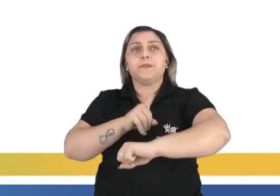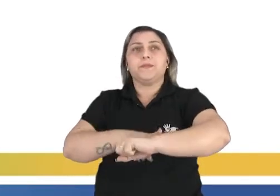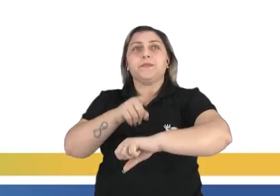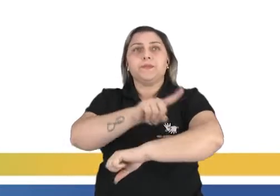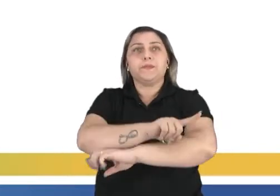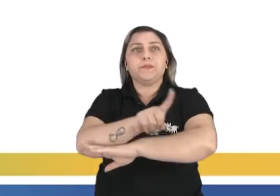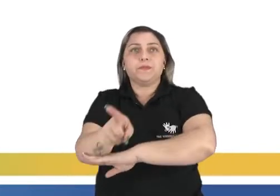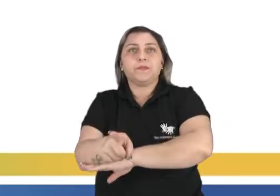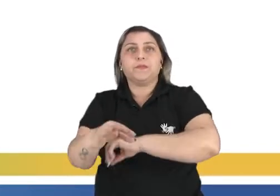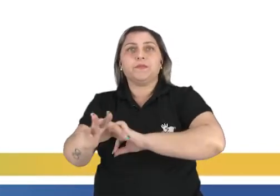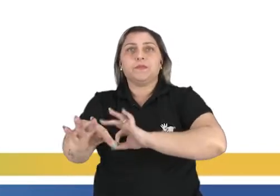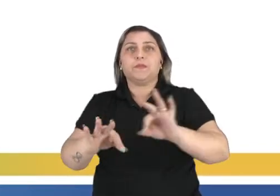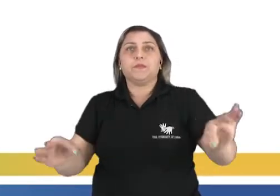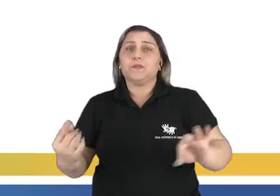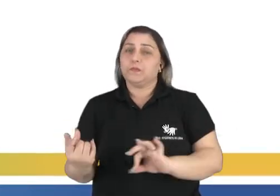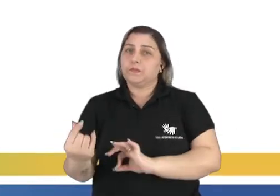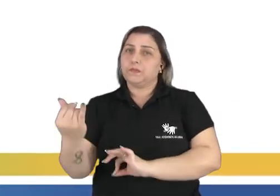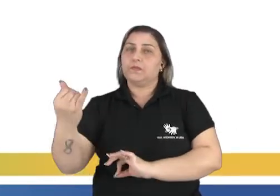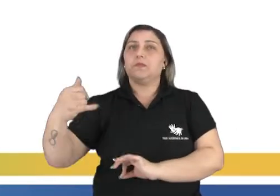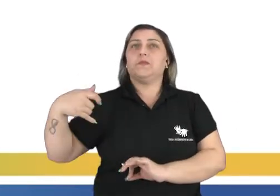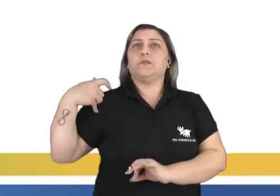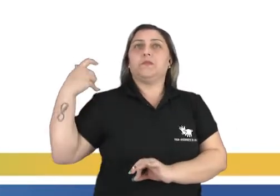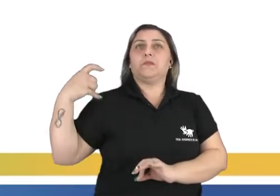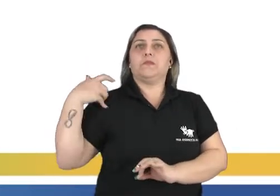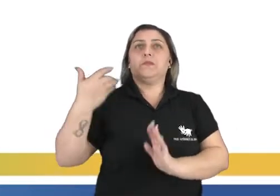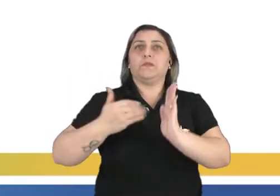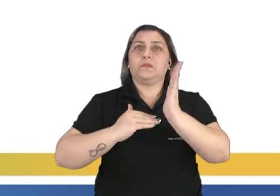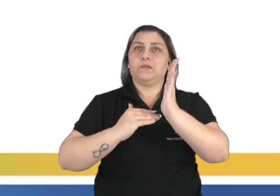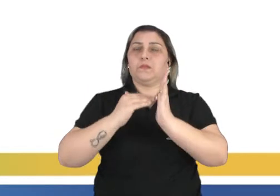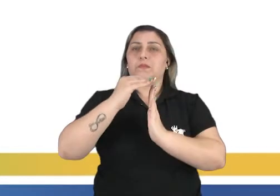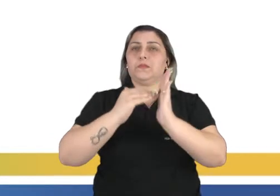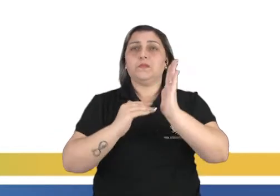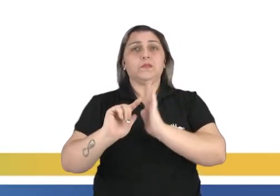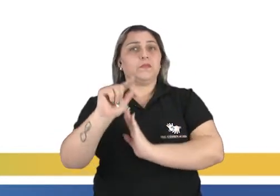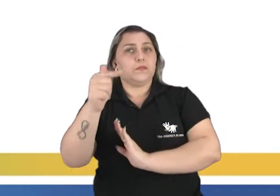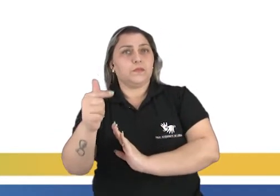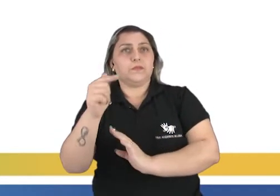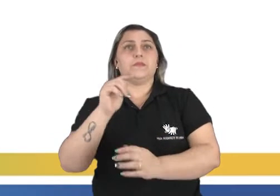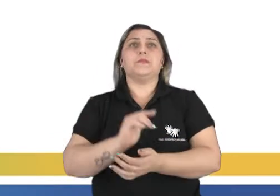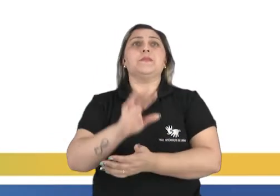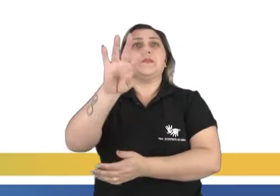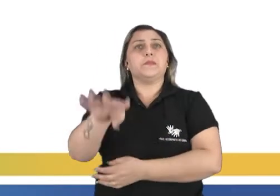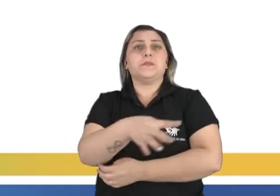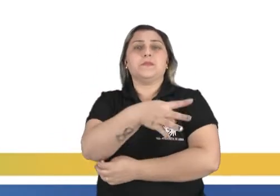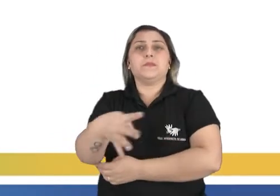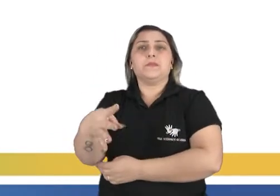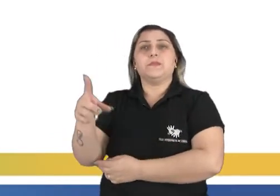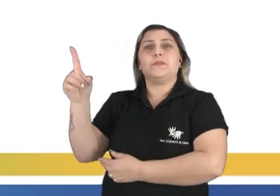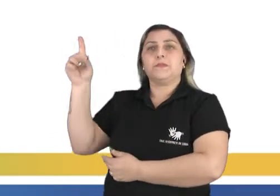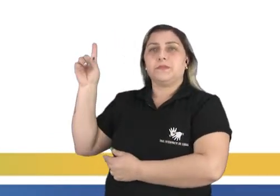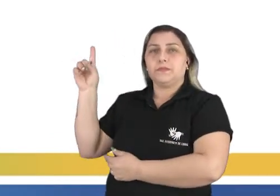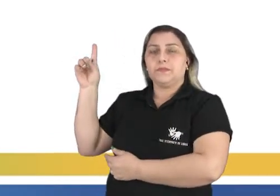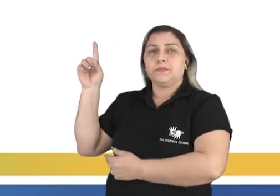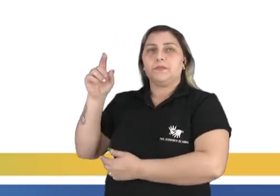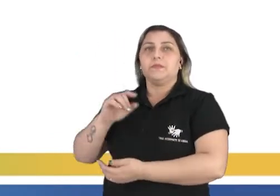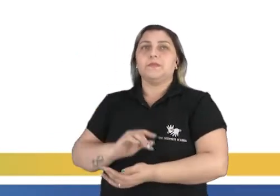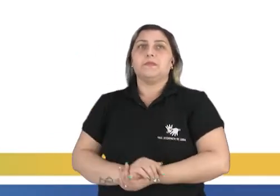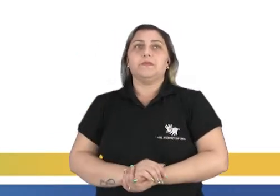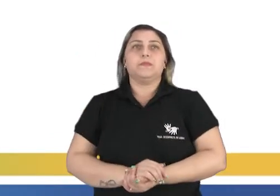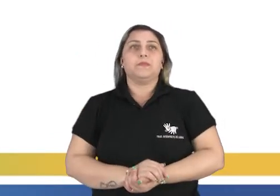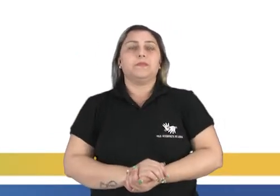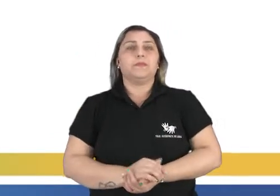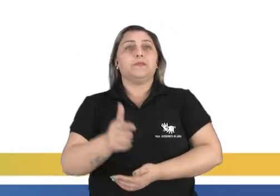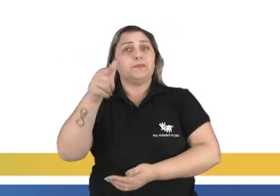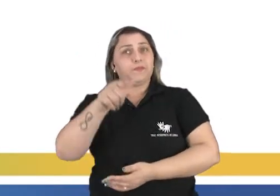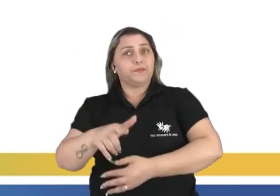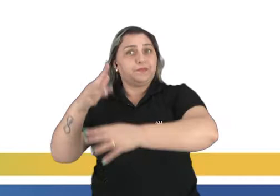tempo, velocidade, comprimento, preço, idade, temperatura, entre outros, ok? Nessa tabela, fazemos